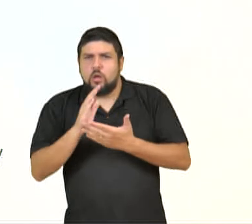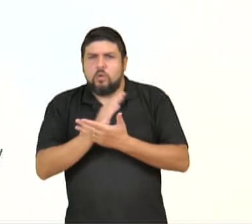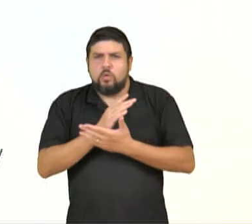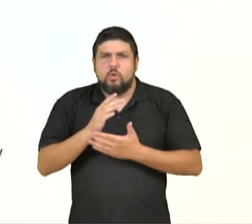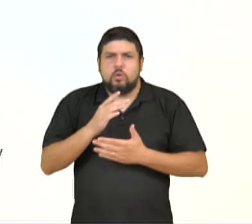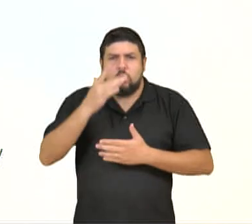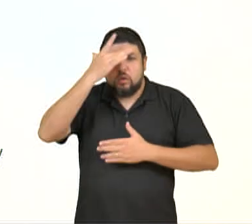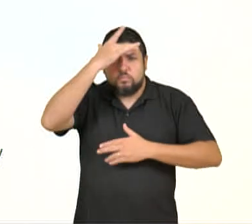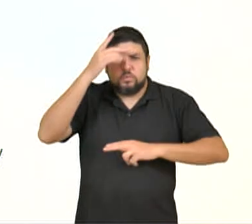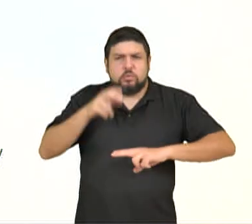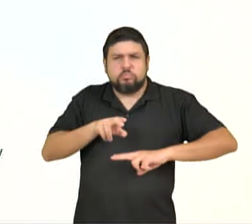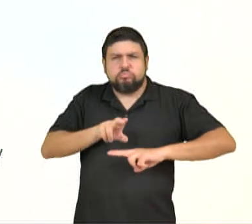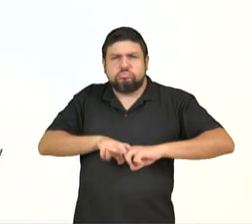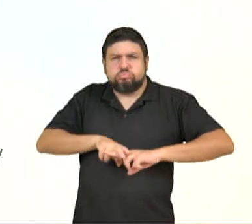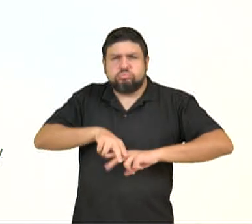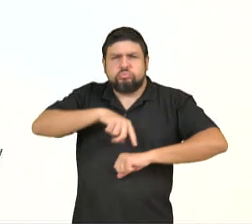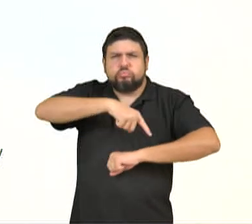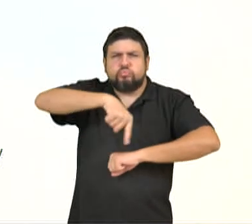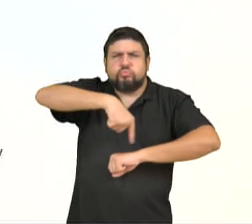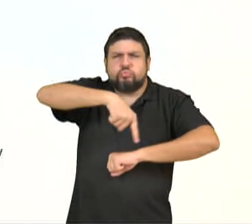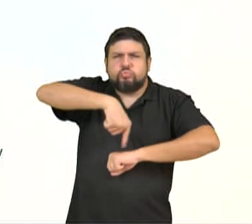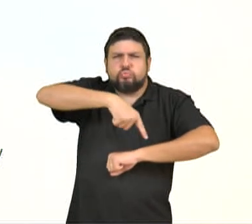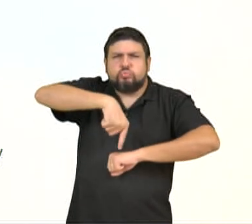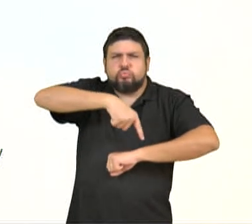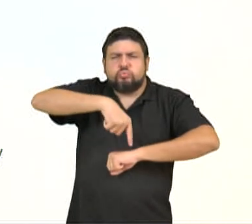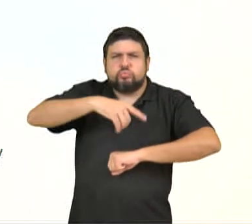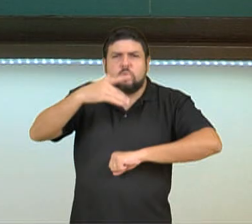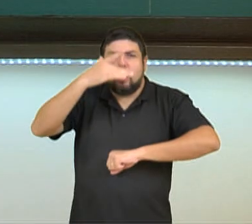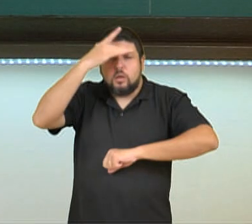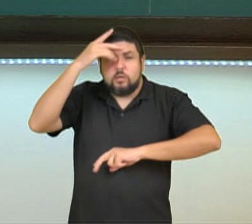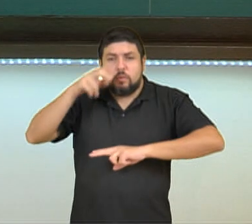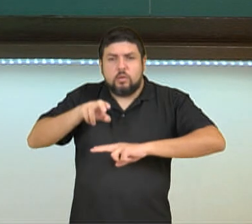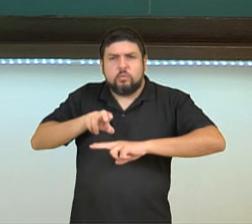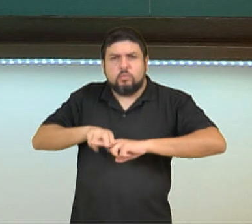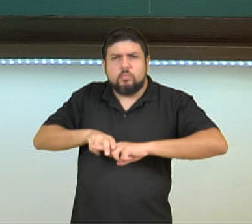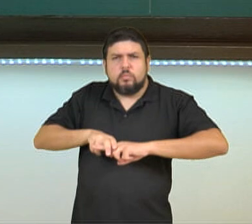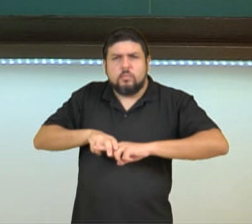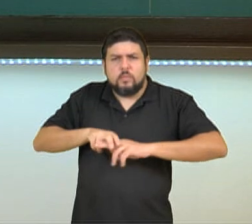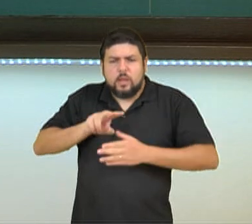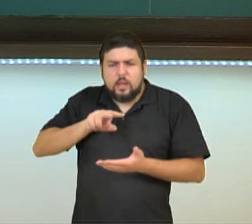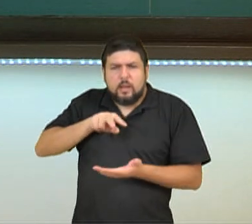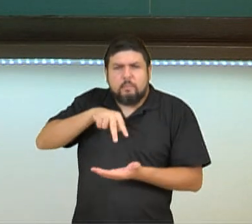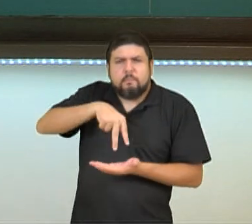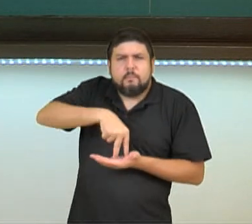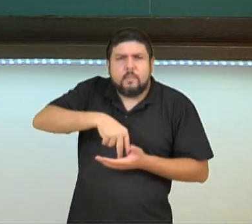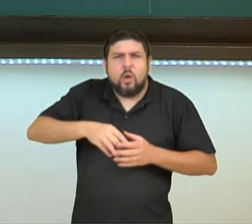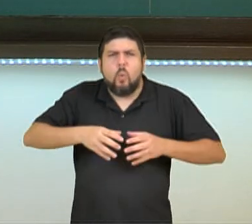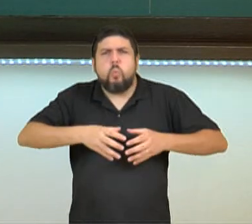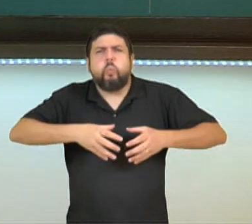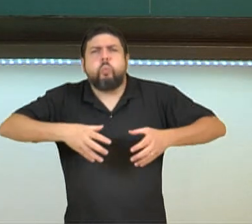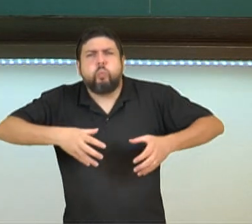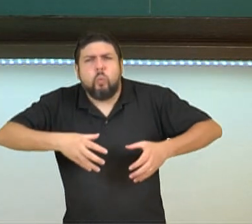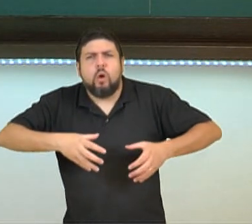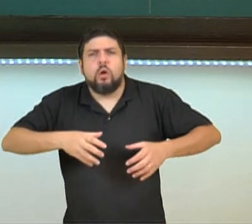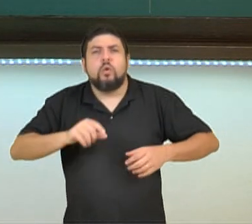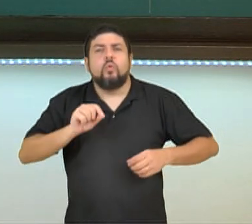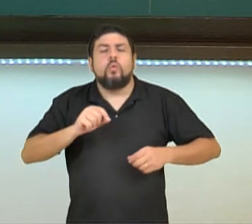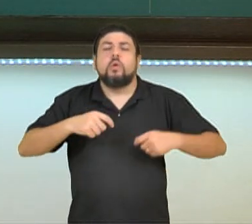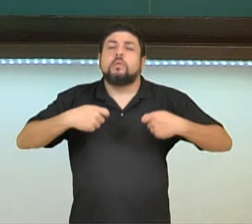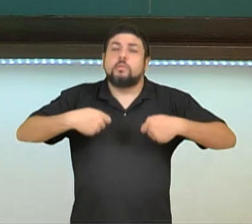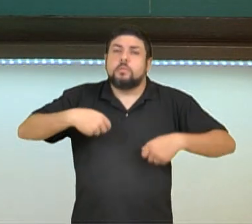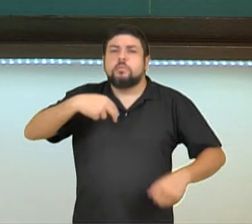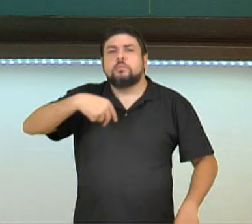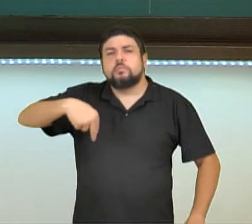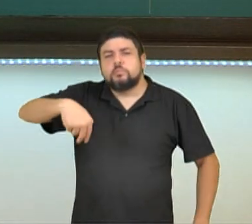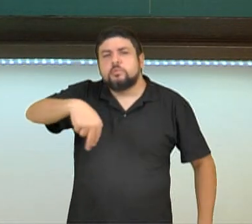horas sentados, tá? No final do dia a pessoa está com a perna inchada, pesada, né, cansada, é fazer caminhadas